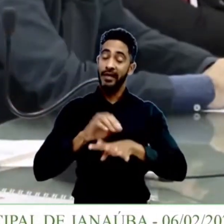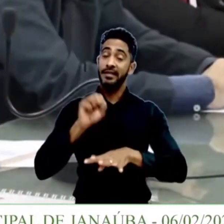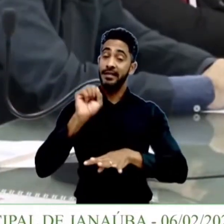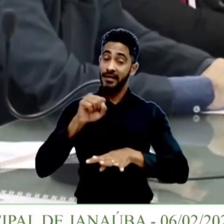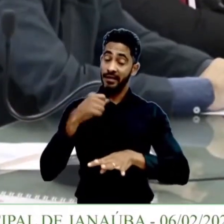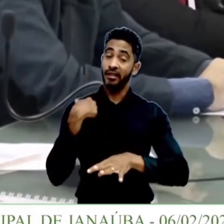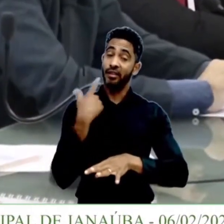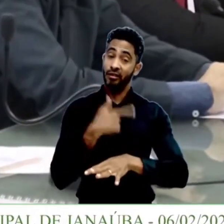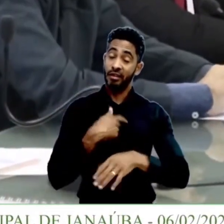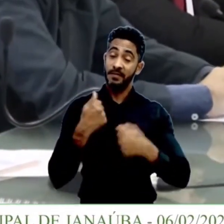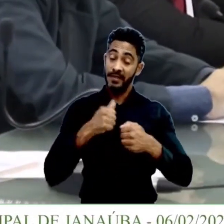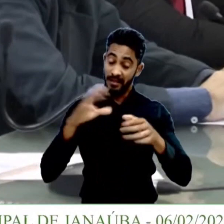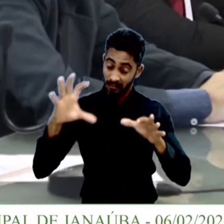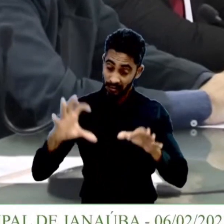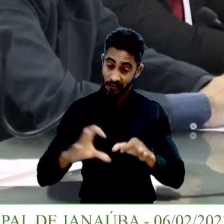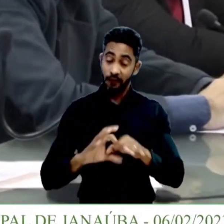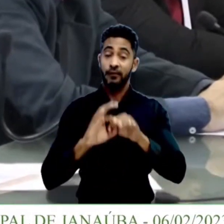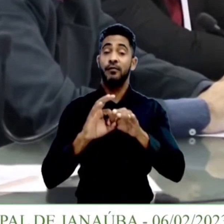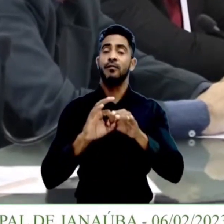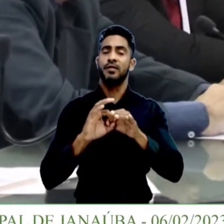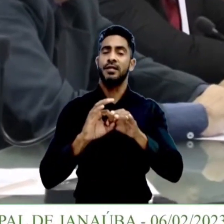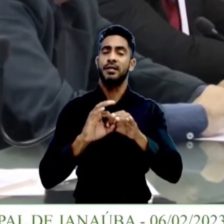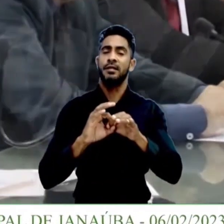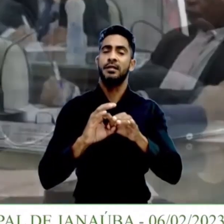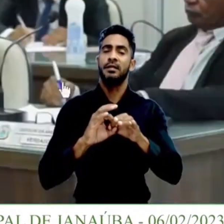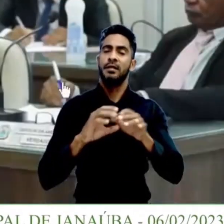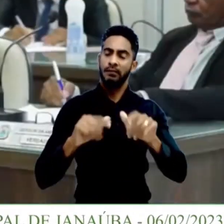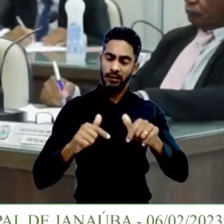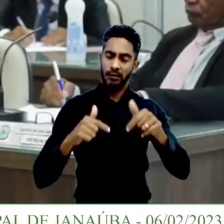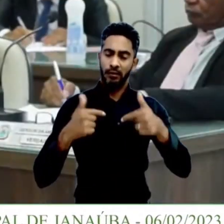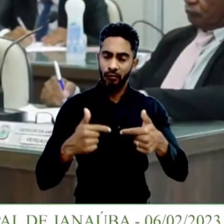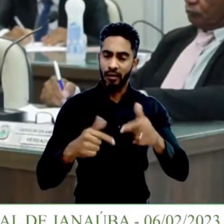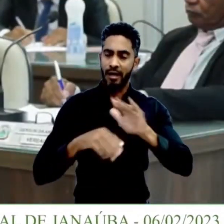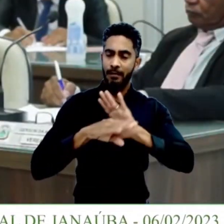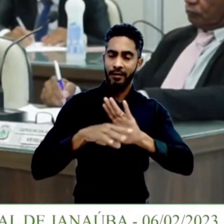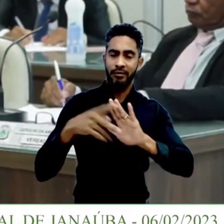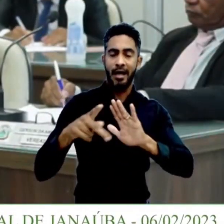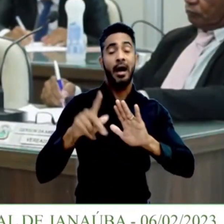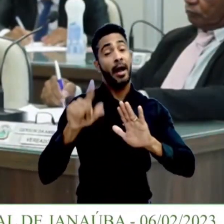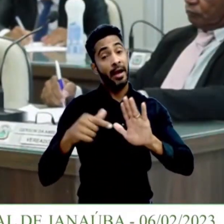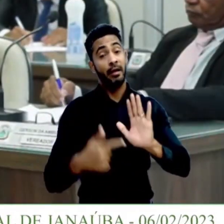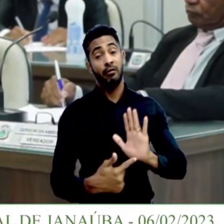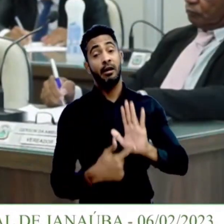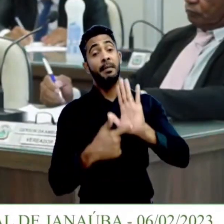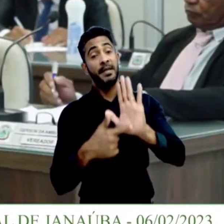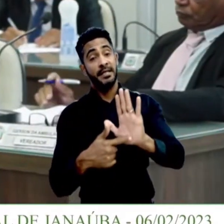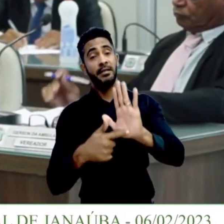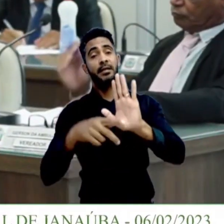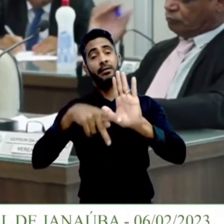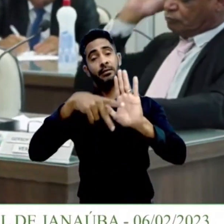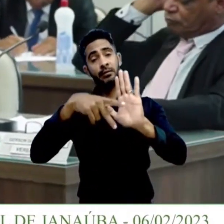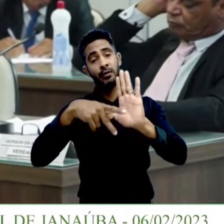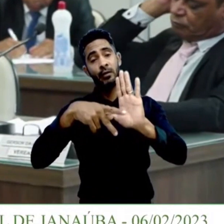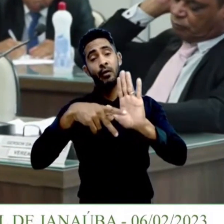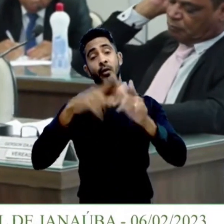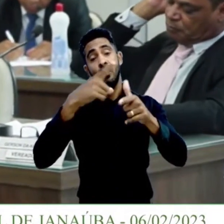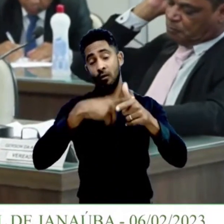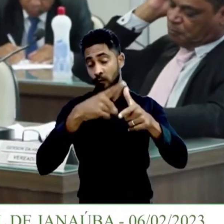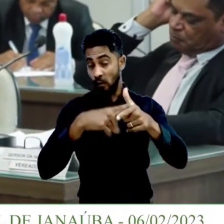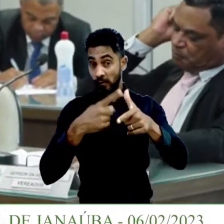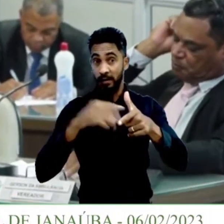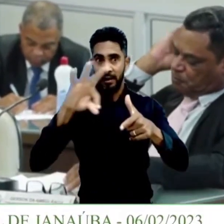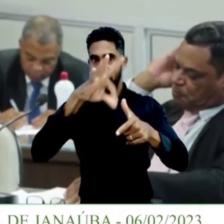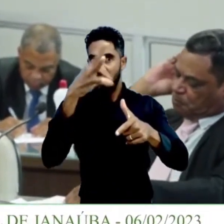nós precisamos unir forças mesmo. E é isso que eu estou fazendo aqui hoje, apresentando o problema para que todos venham